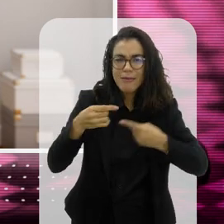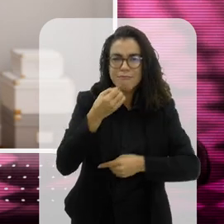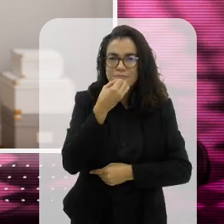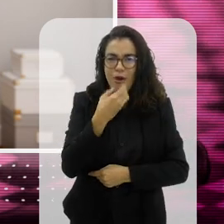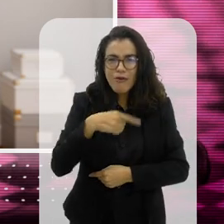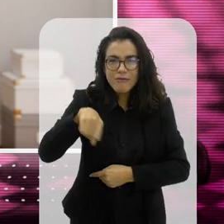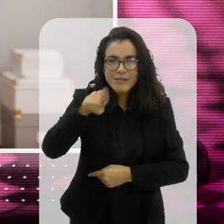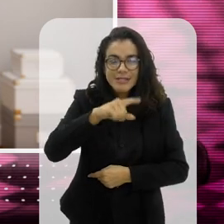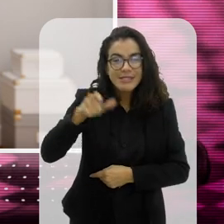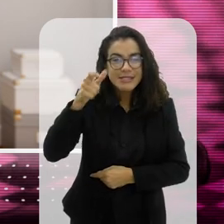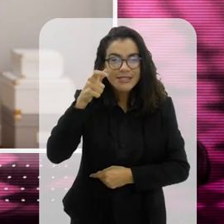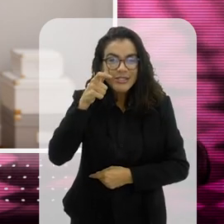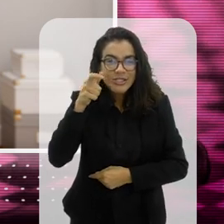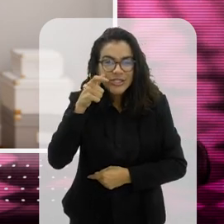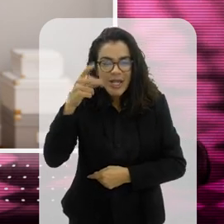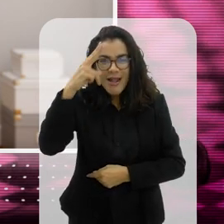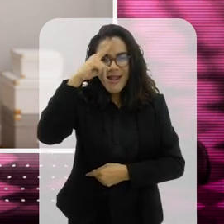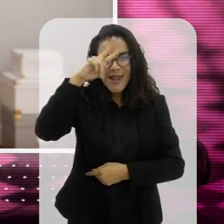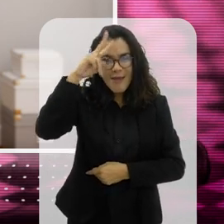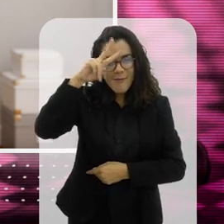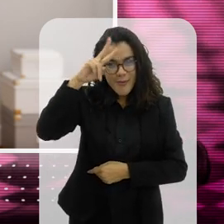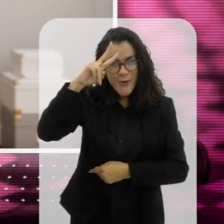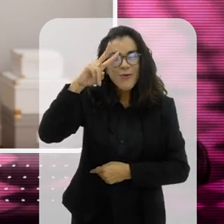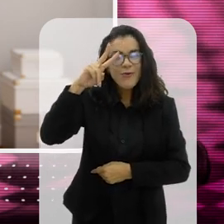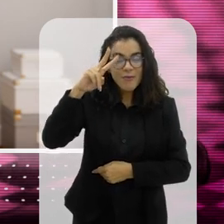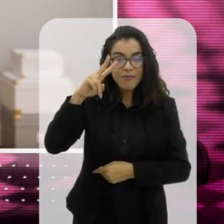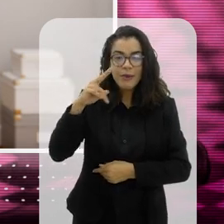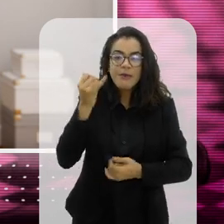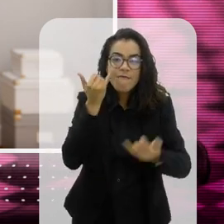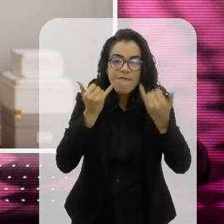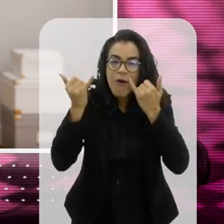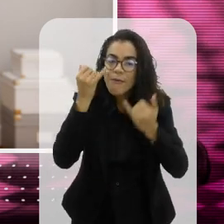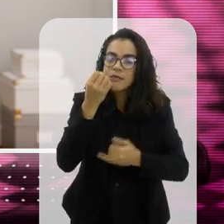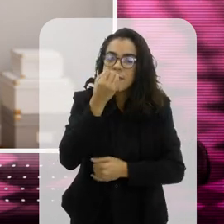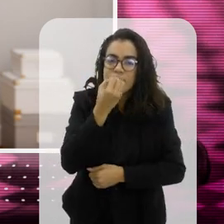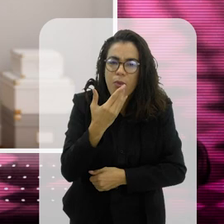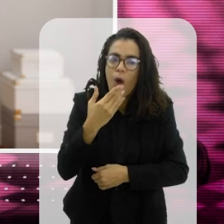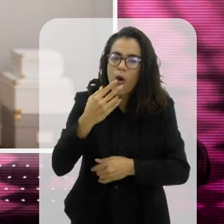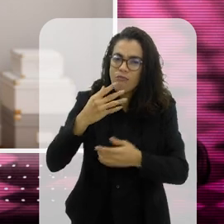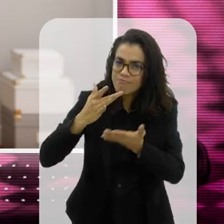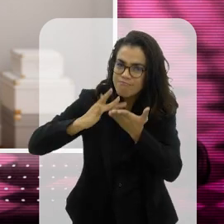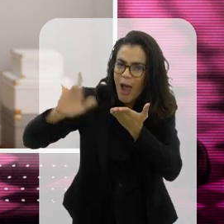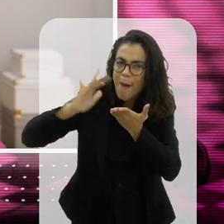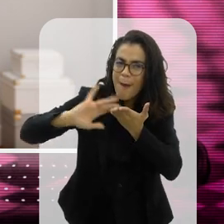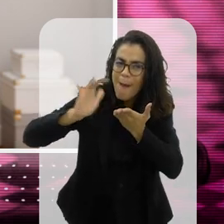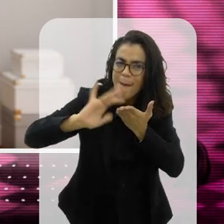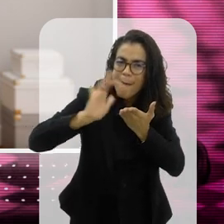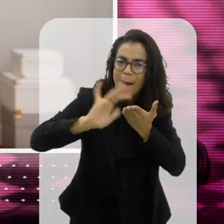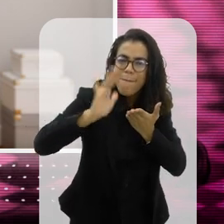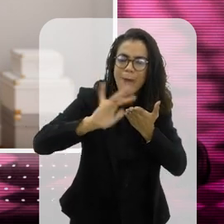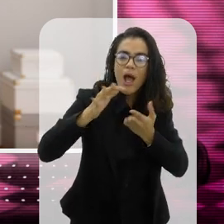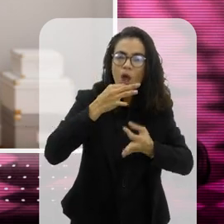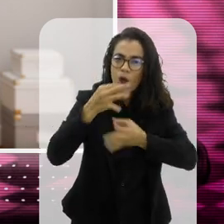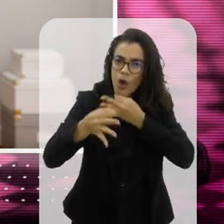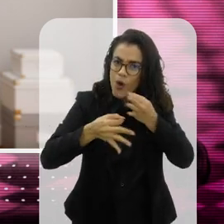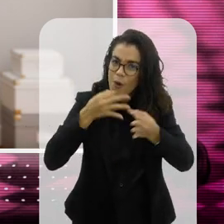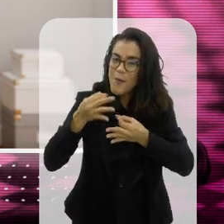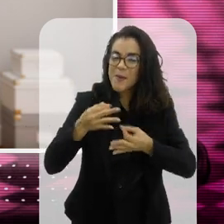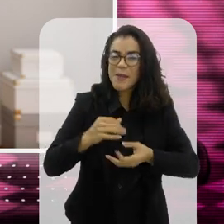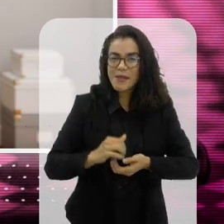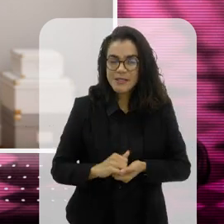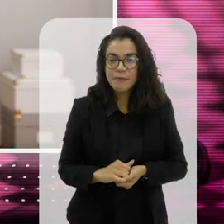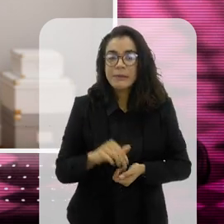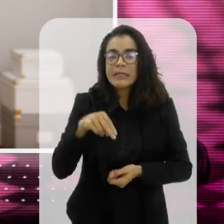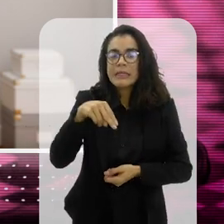muito válido. Você que está nos assistindo, que lembrou de alguém, eu sempre falo, informação nunca é demais. Compartilhe, comente.